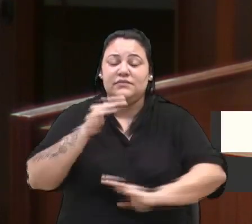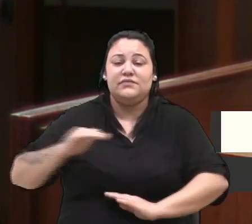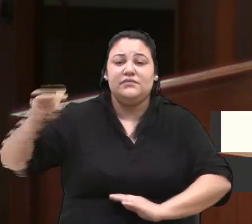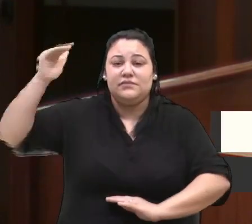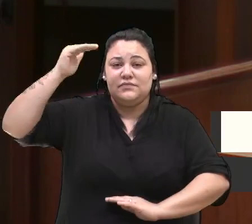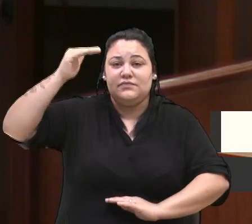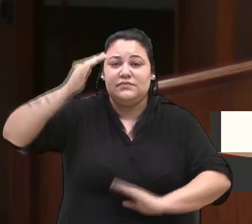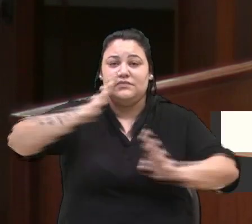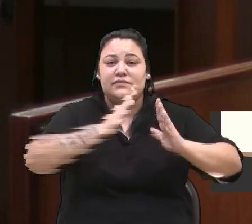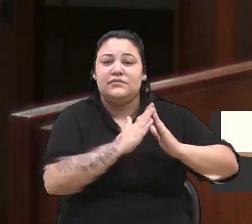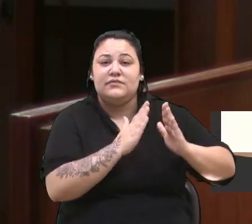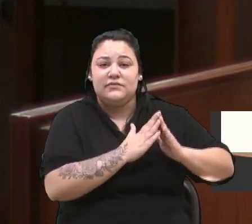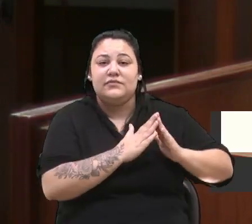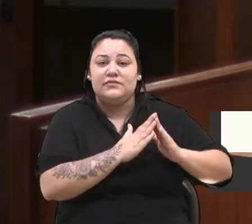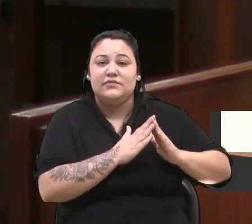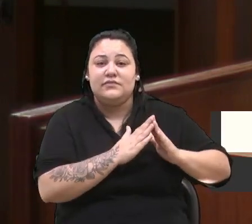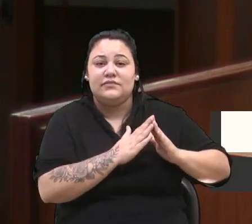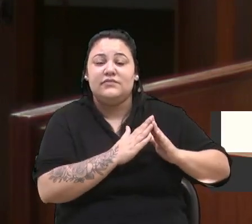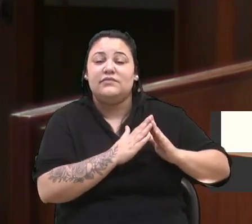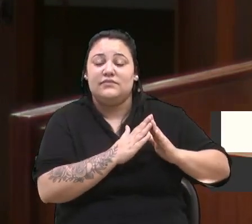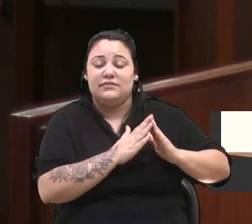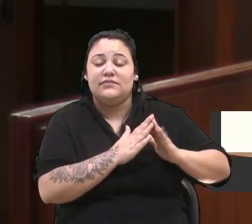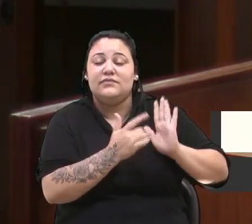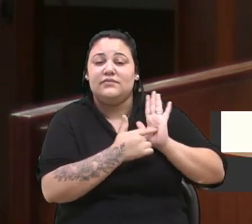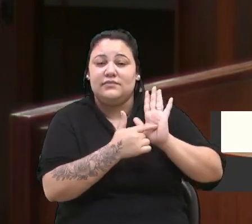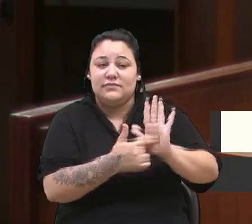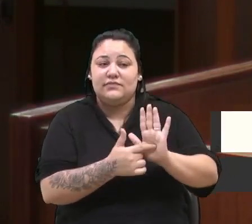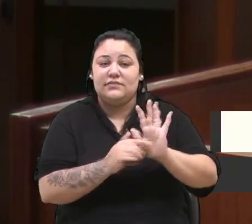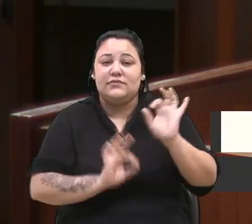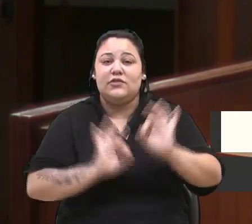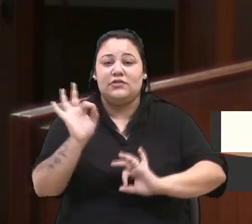casa e que nós temos condições sim de apresentar um projeto